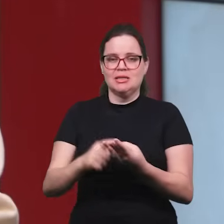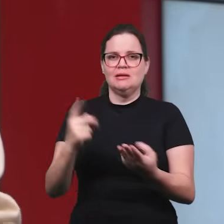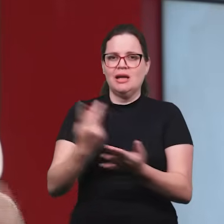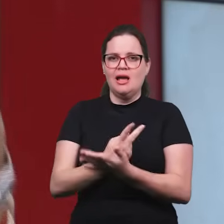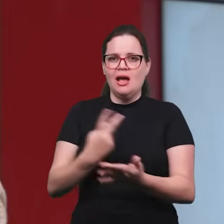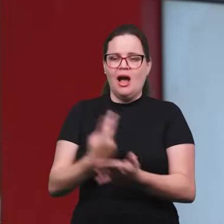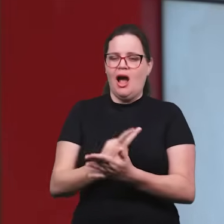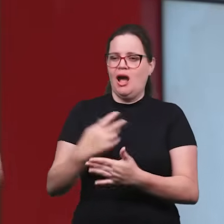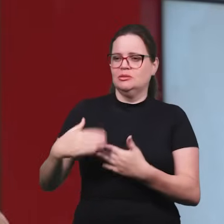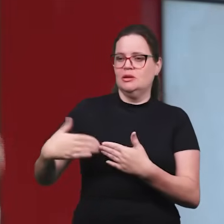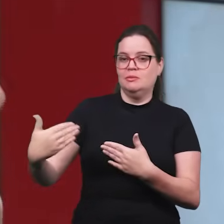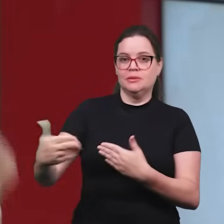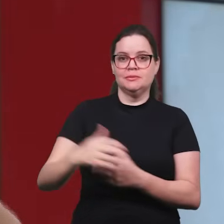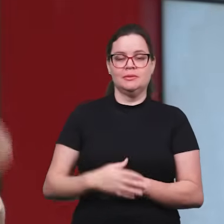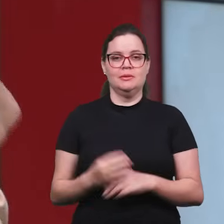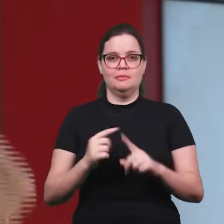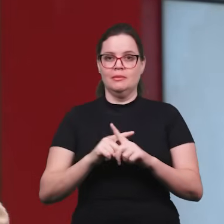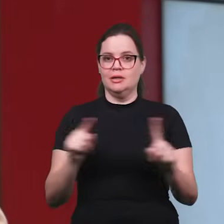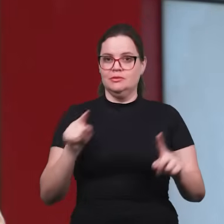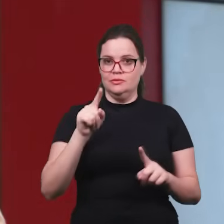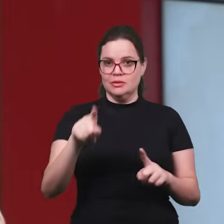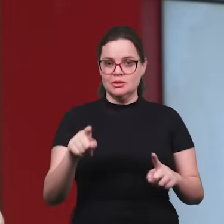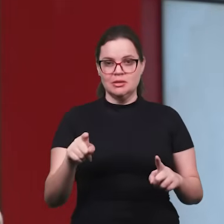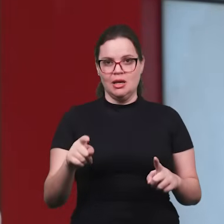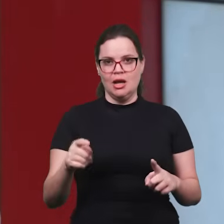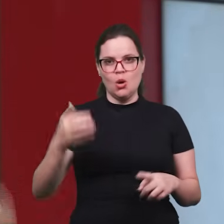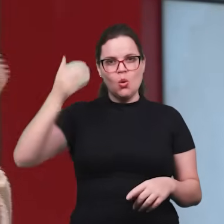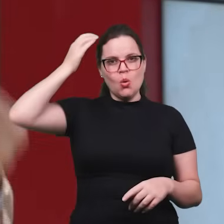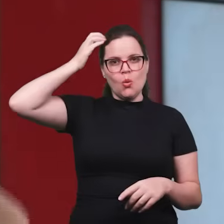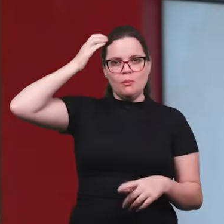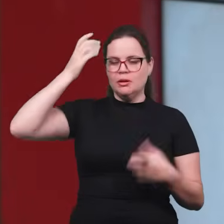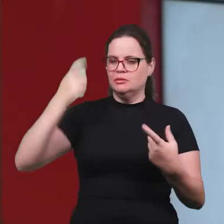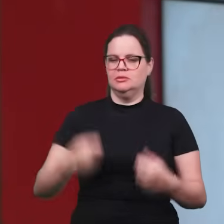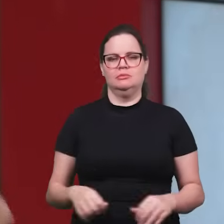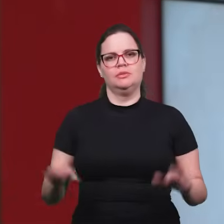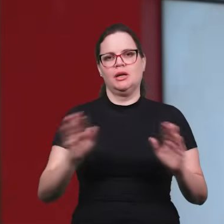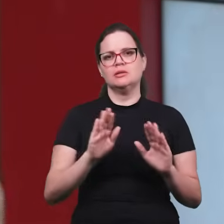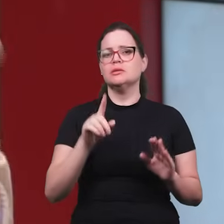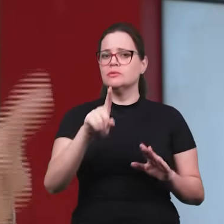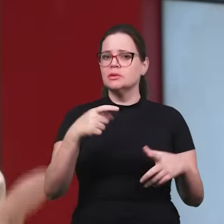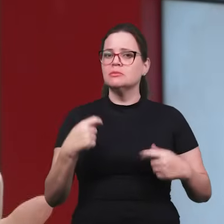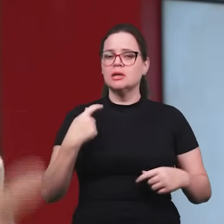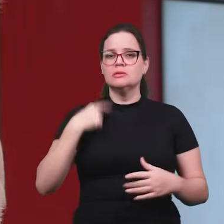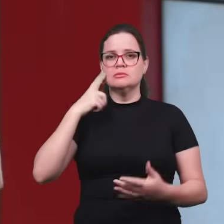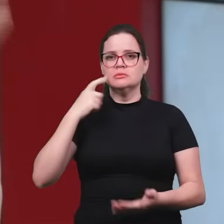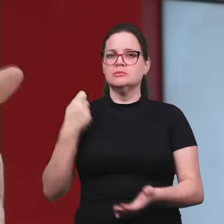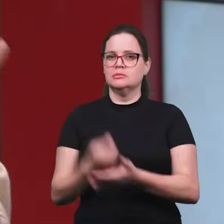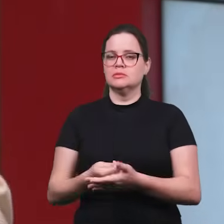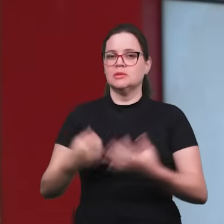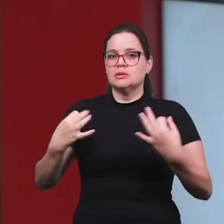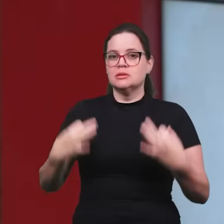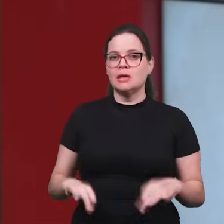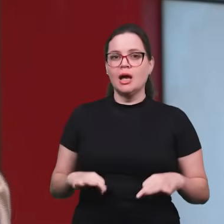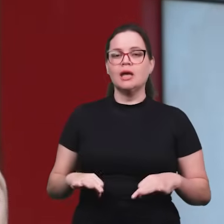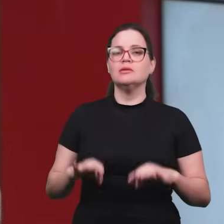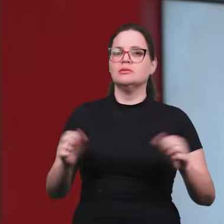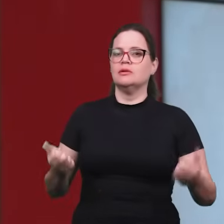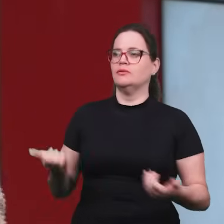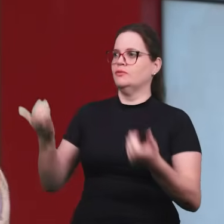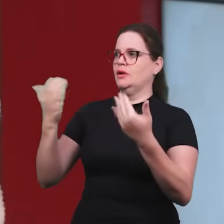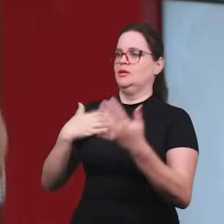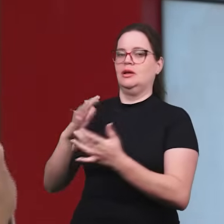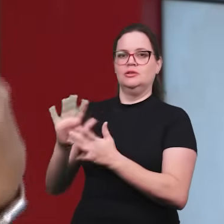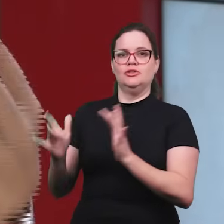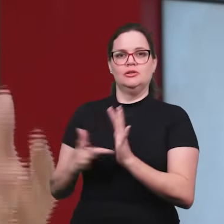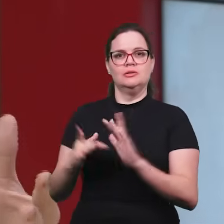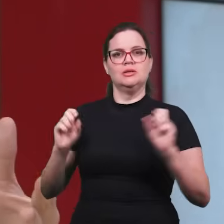a vida, mas você não precisa carregar mais essa culpa. Reconhece e vem até Jesus, traz até Jesus e Ele pode